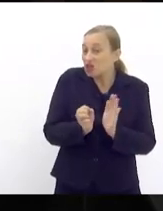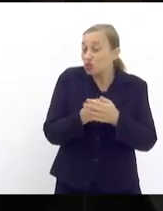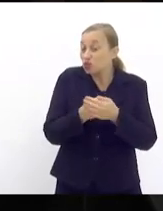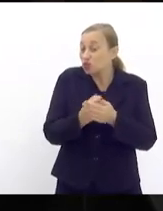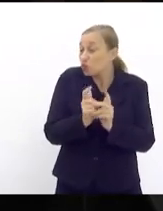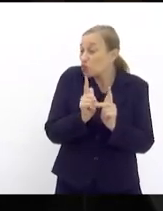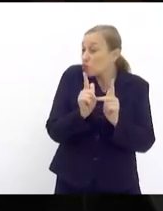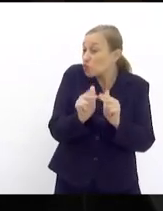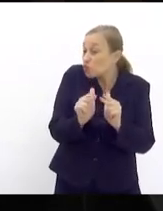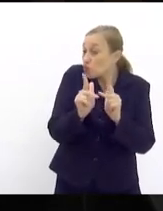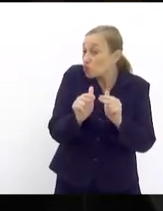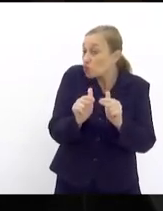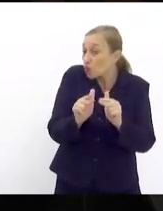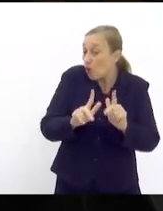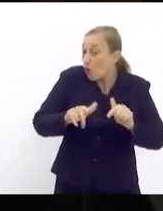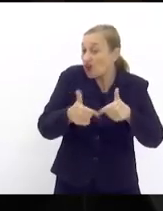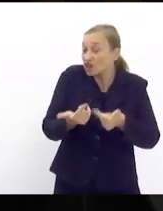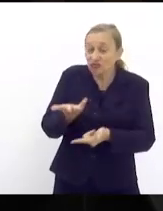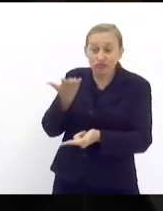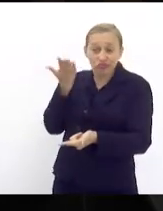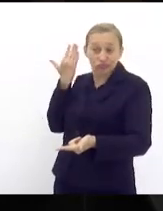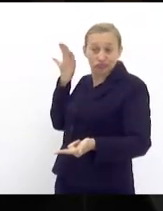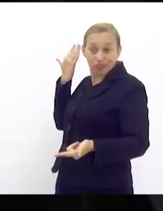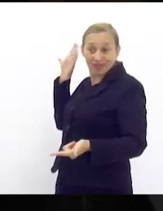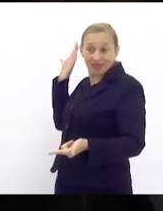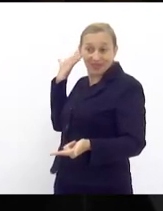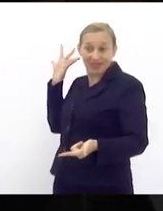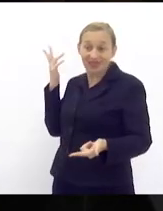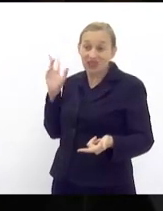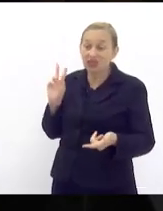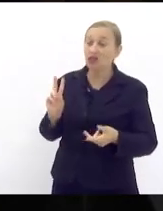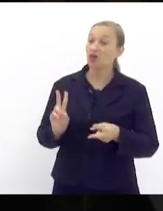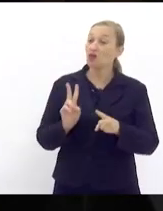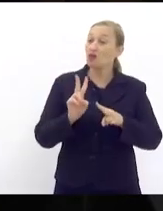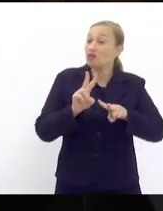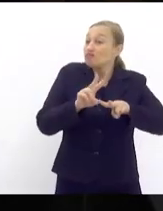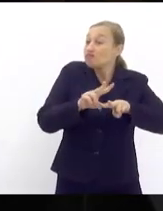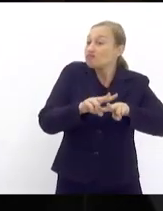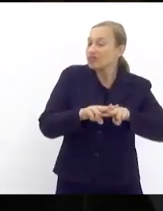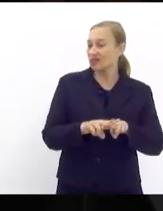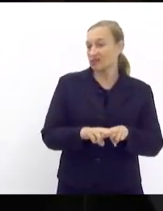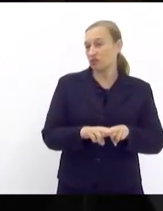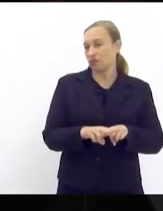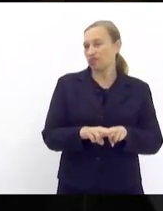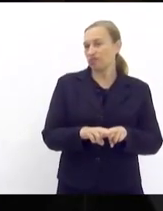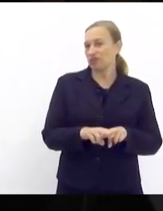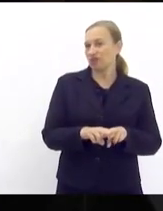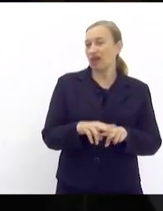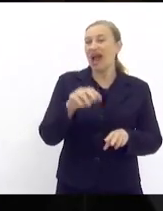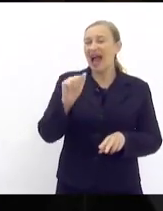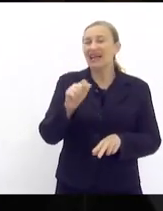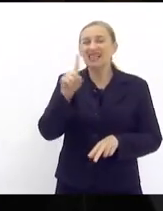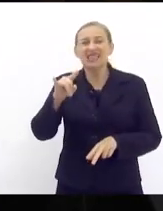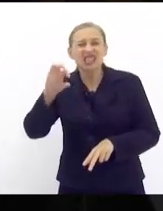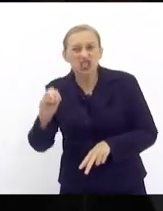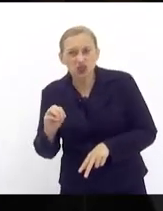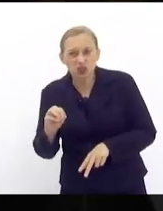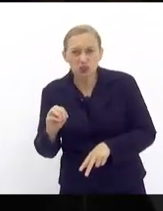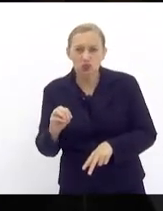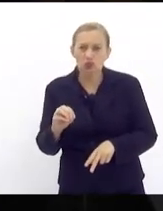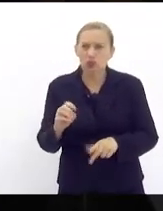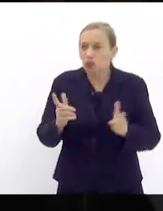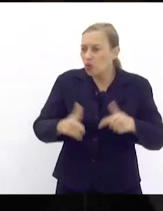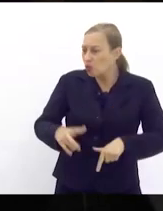terapêuticas que são muitas das vezes asilos religiosos que tentam né é impor